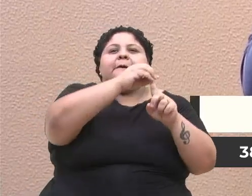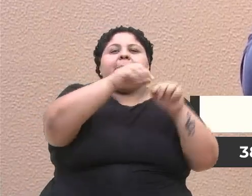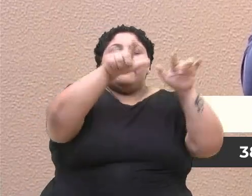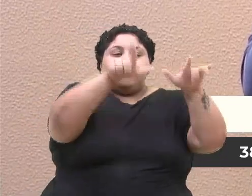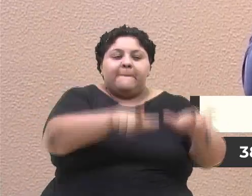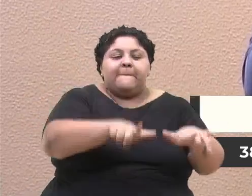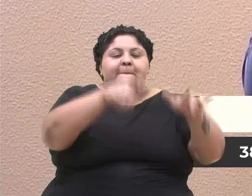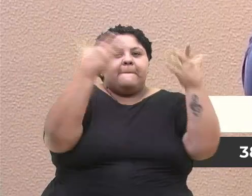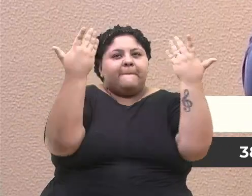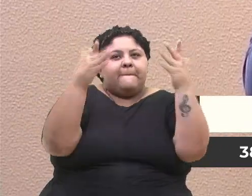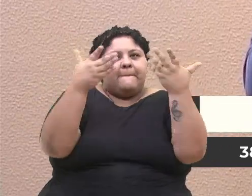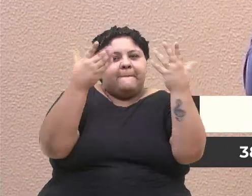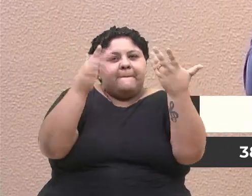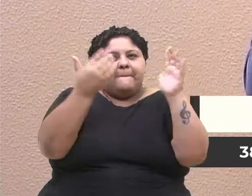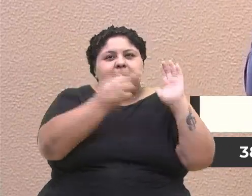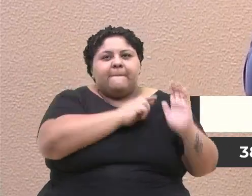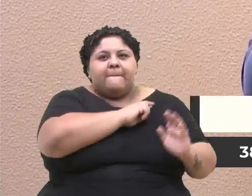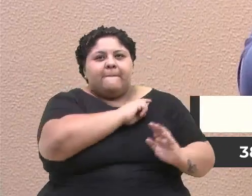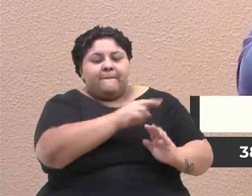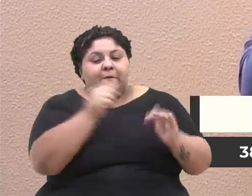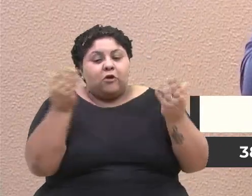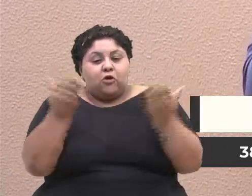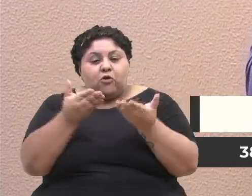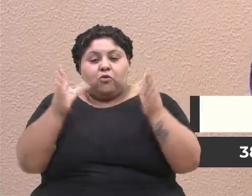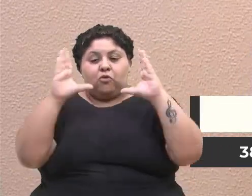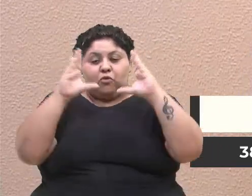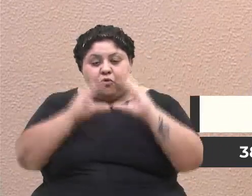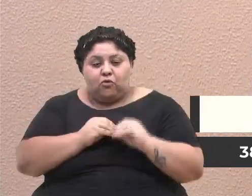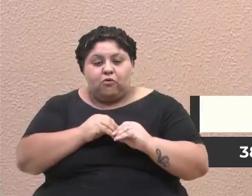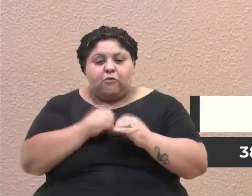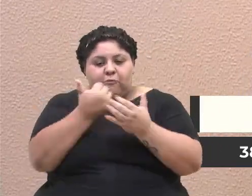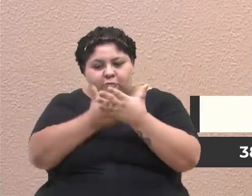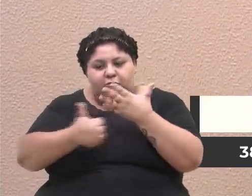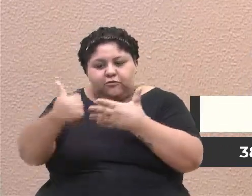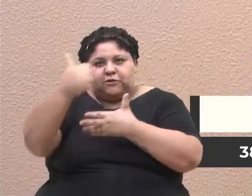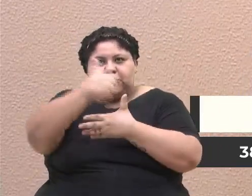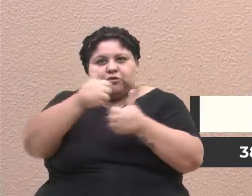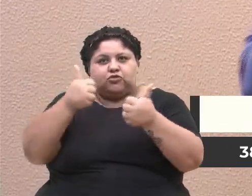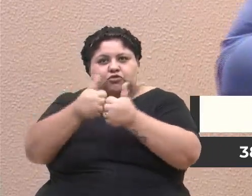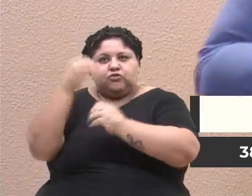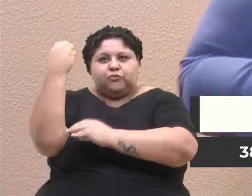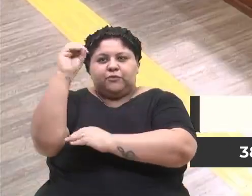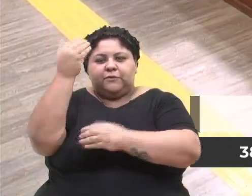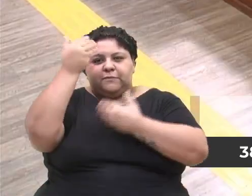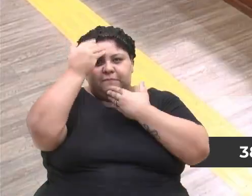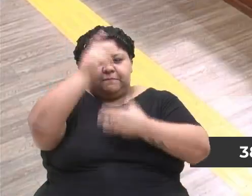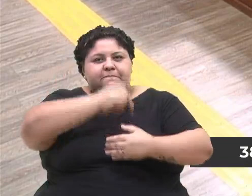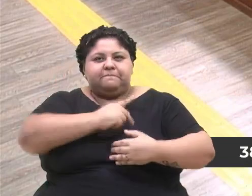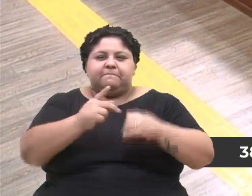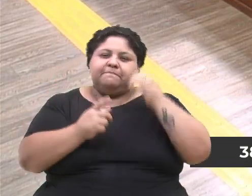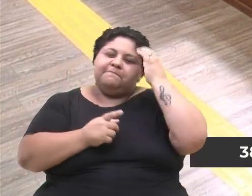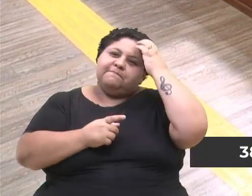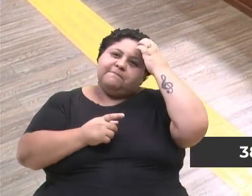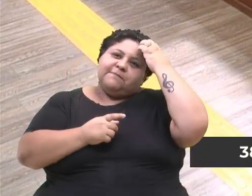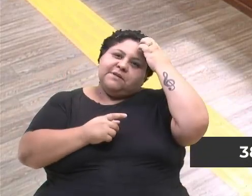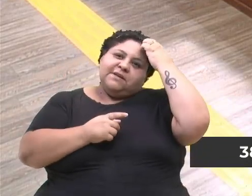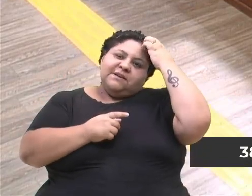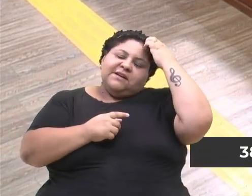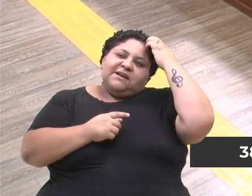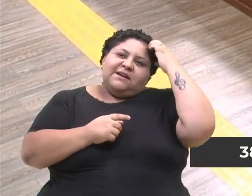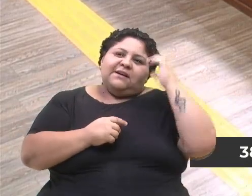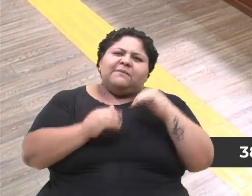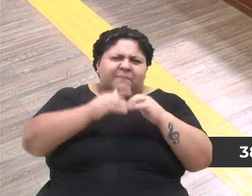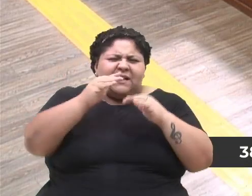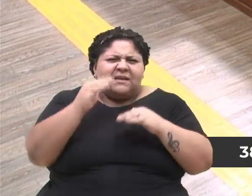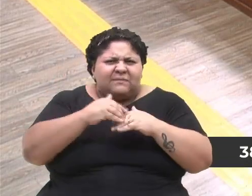Jaqueline, que representa de ferro, e hoje à noite estarei prestigiando ela em Porto Alegre. Obrigado, senhor presidente. Obrigado. Mais alguém solicitou?